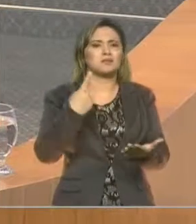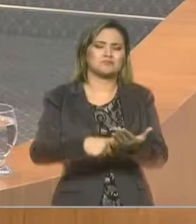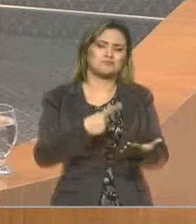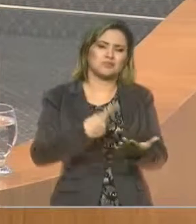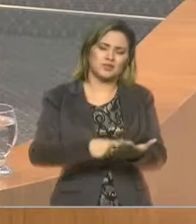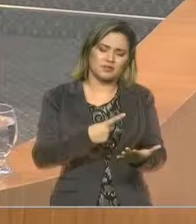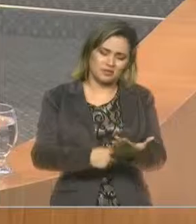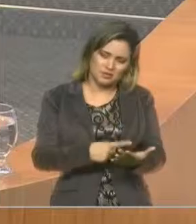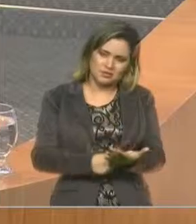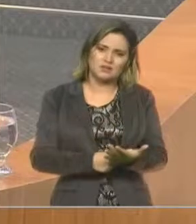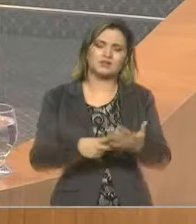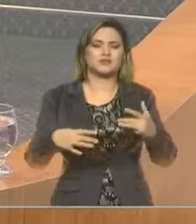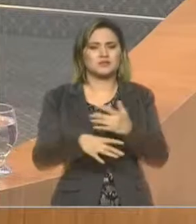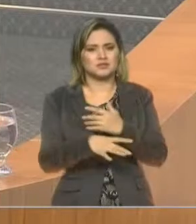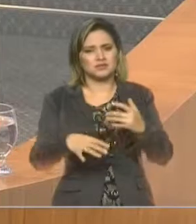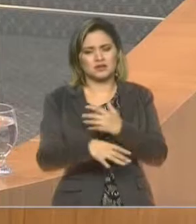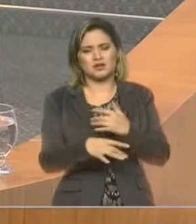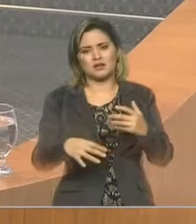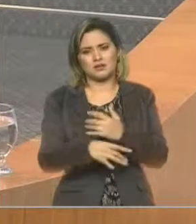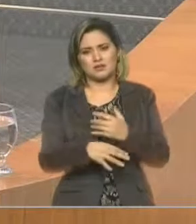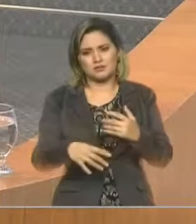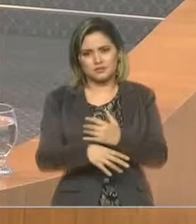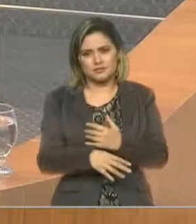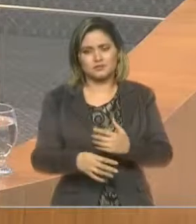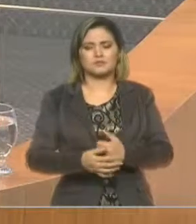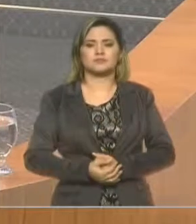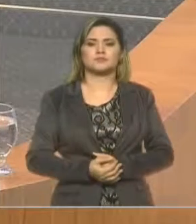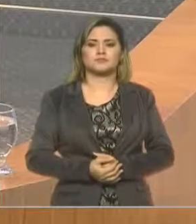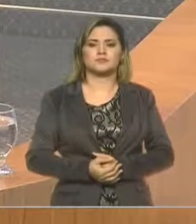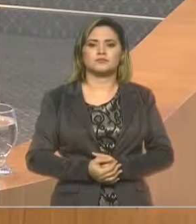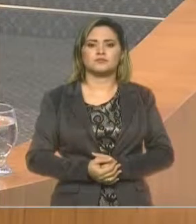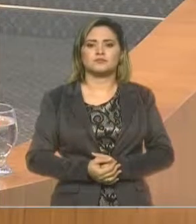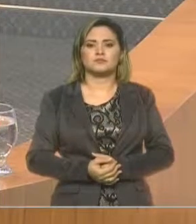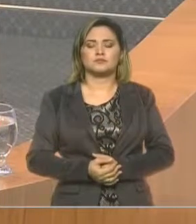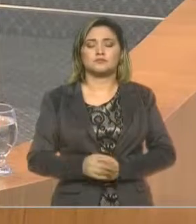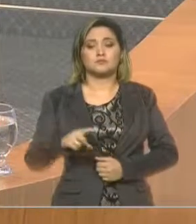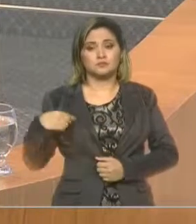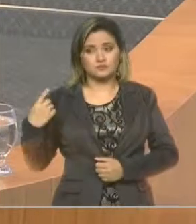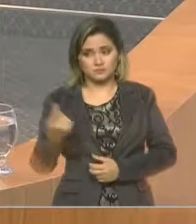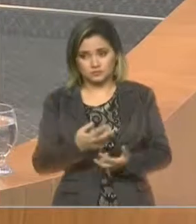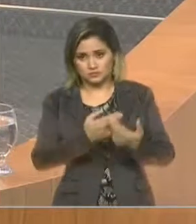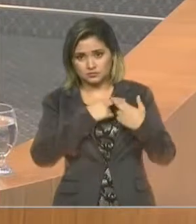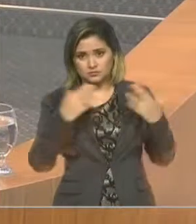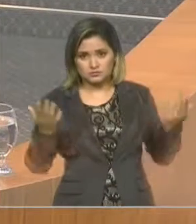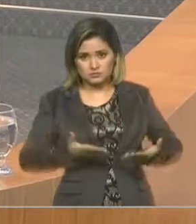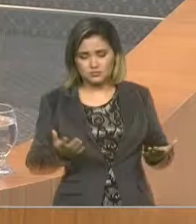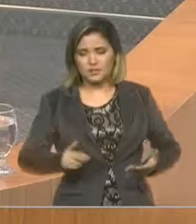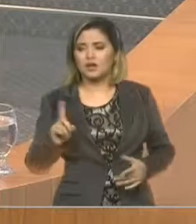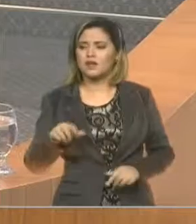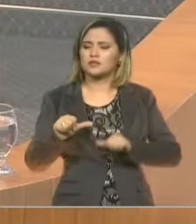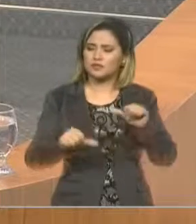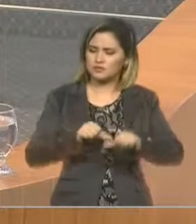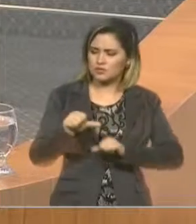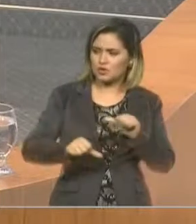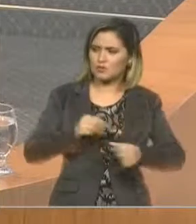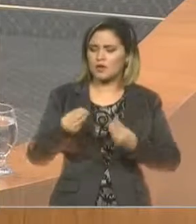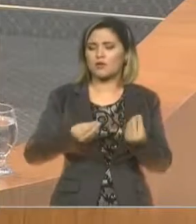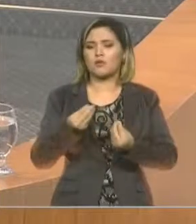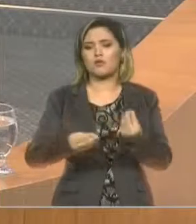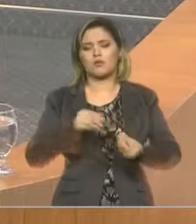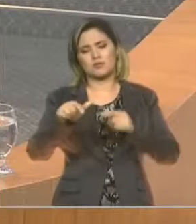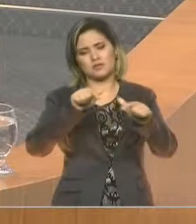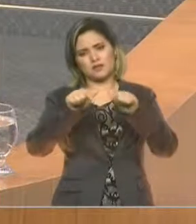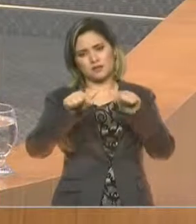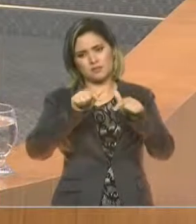transforma num pesadelo recorrente para a população. O nosso papel nesse momento é mudar a nossa forma de atuação,